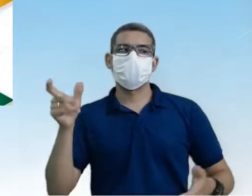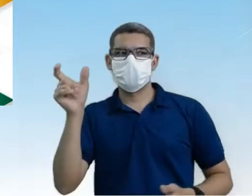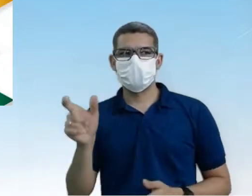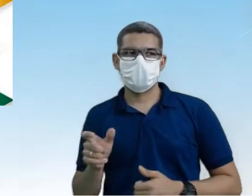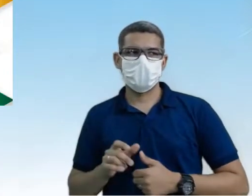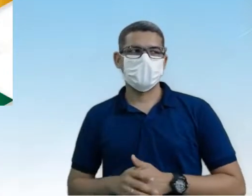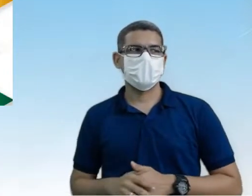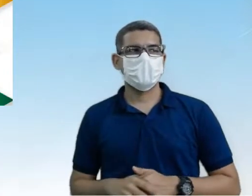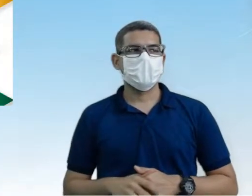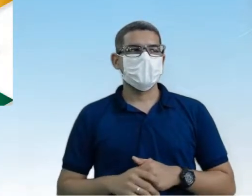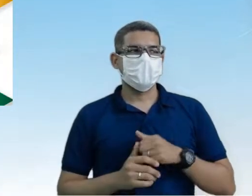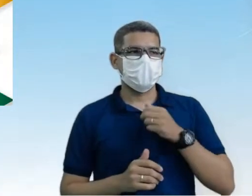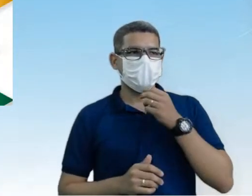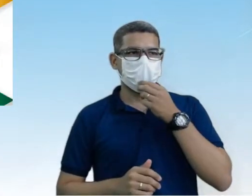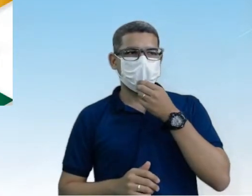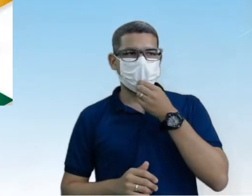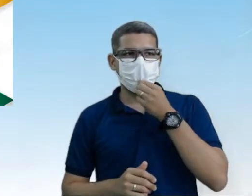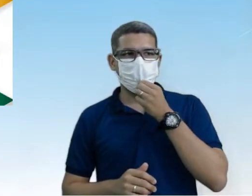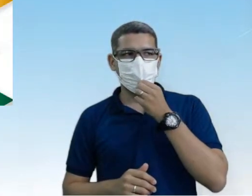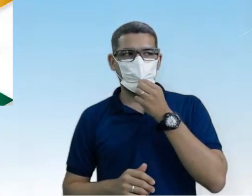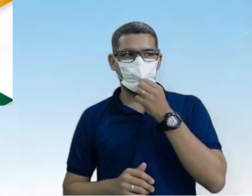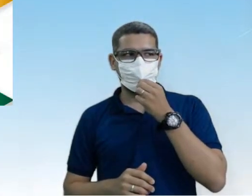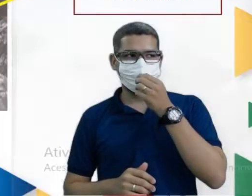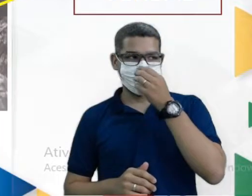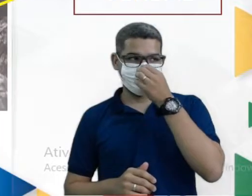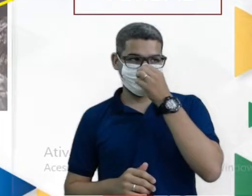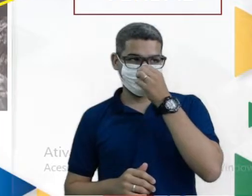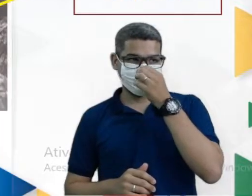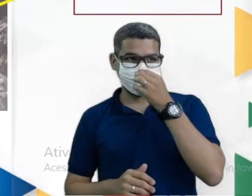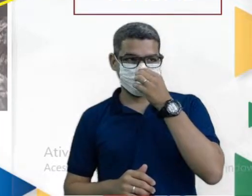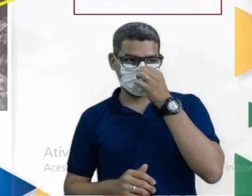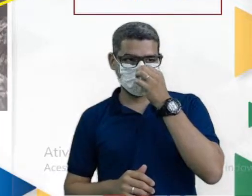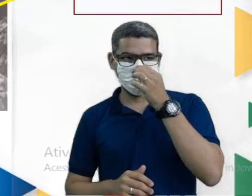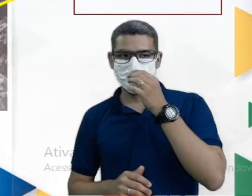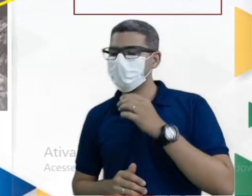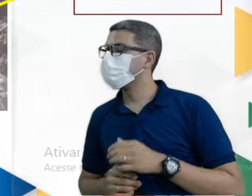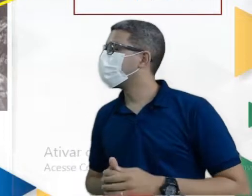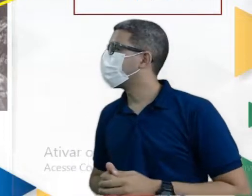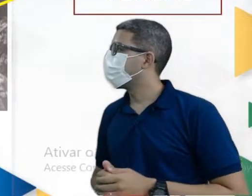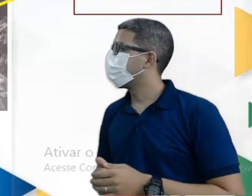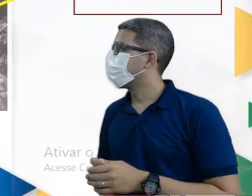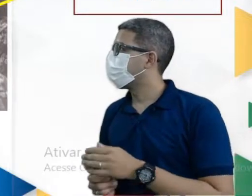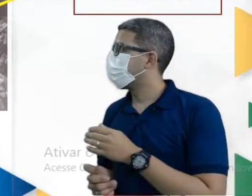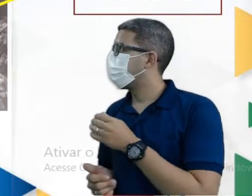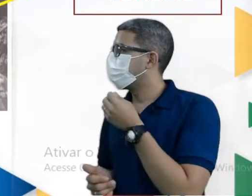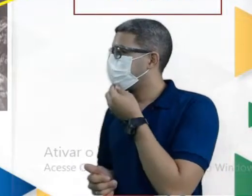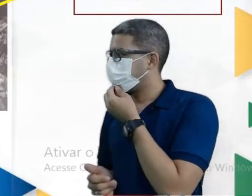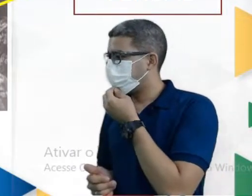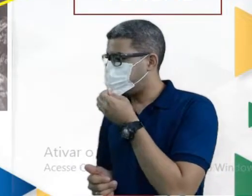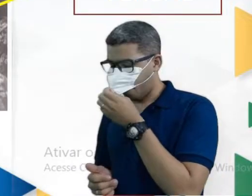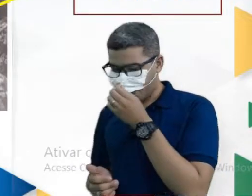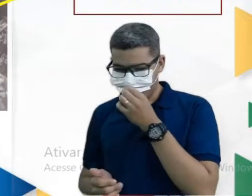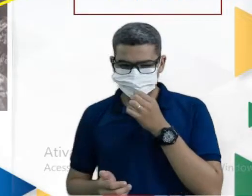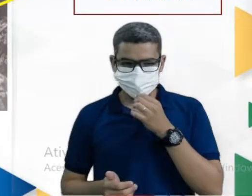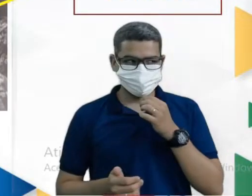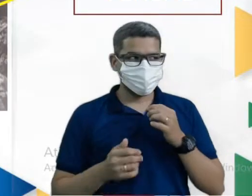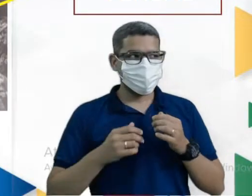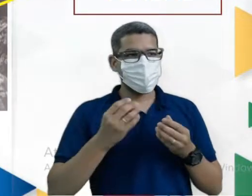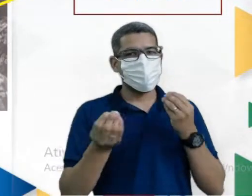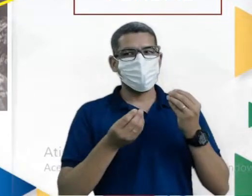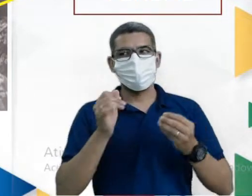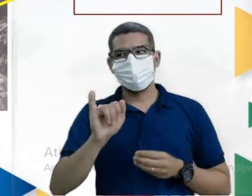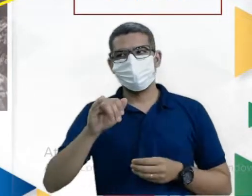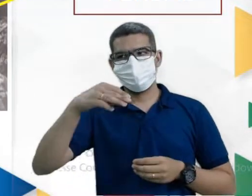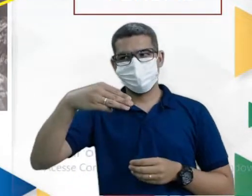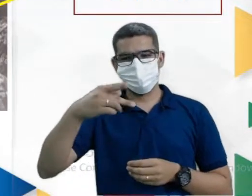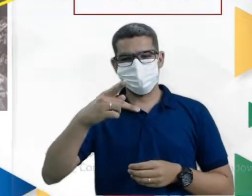só que legal para a gente ilustrar como é que esse modo imperative, ele se manifesta